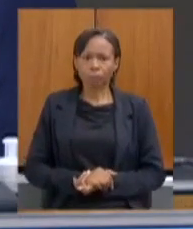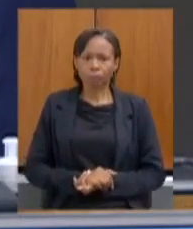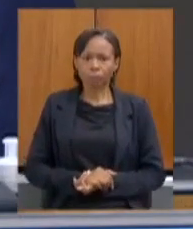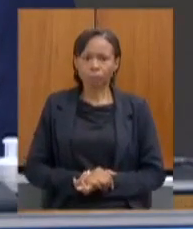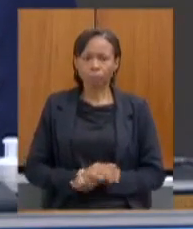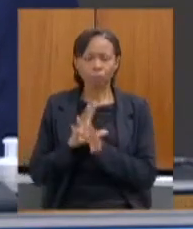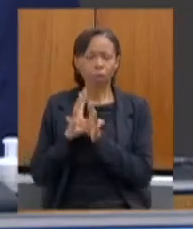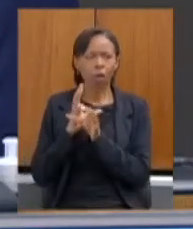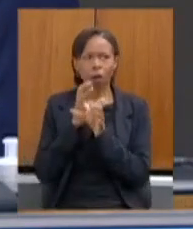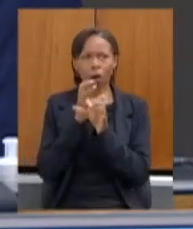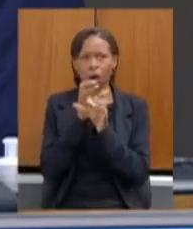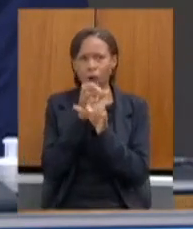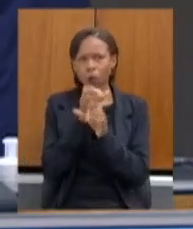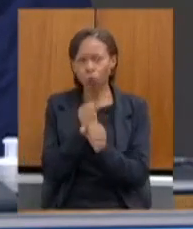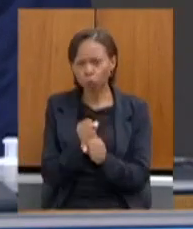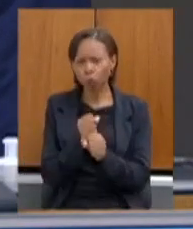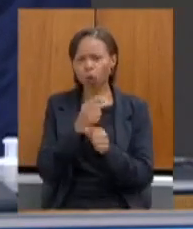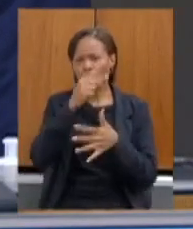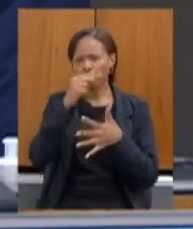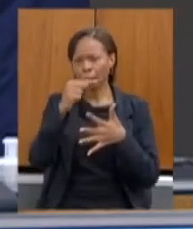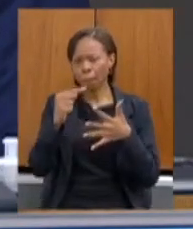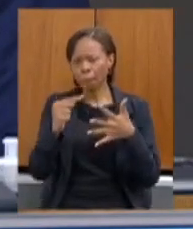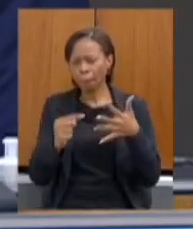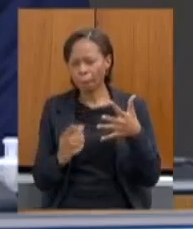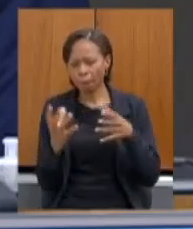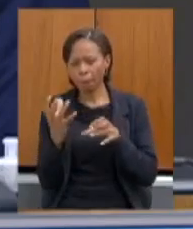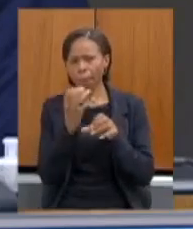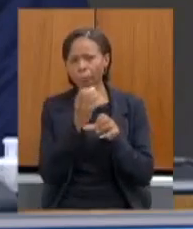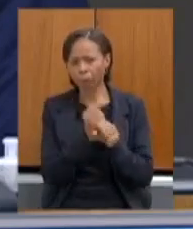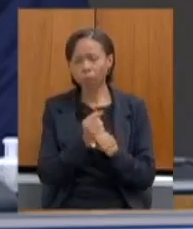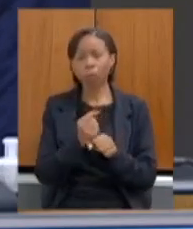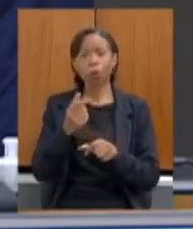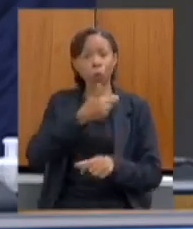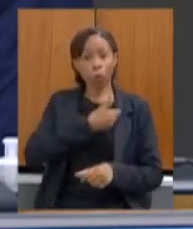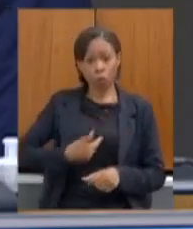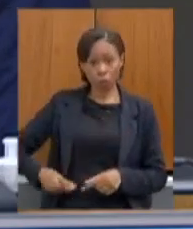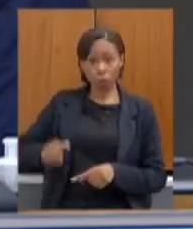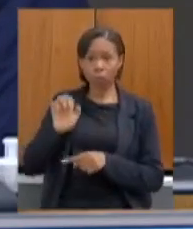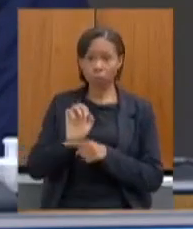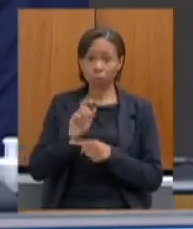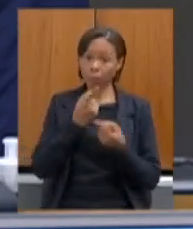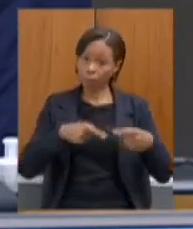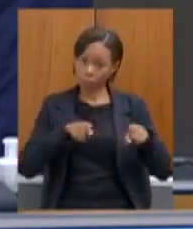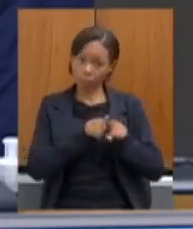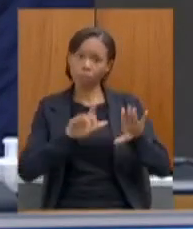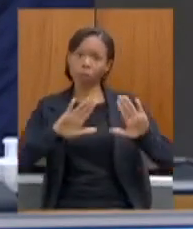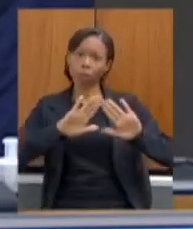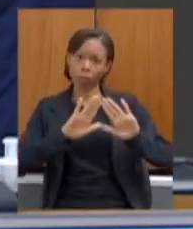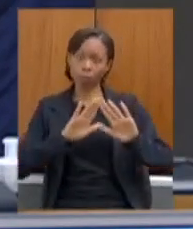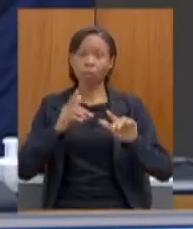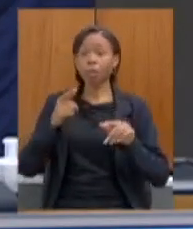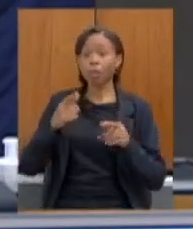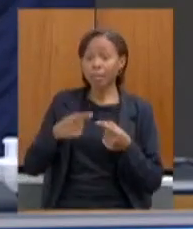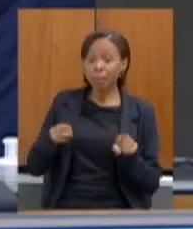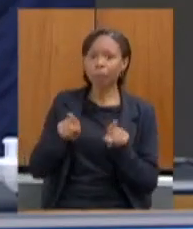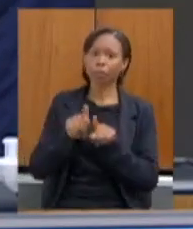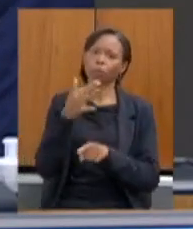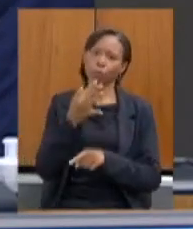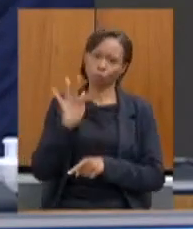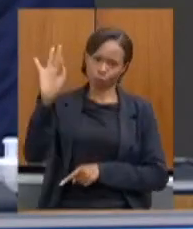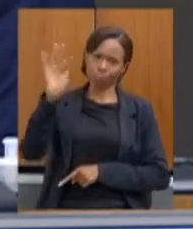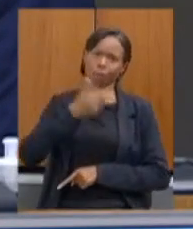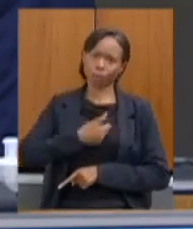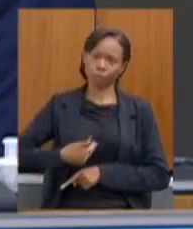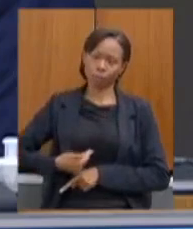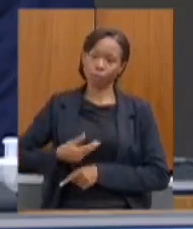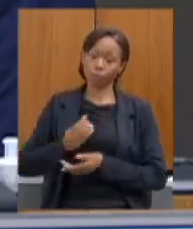Somando isso tudo, o governo estadual, em parceria com a Assembleia Legislativa e também com o governo federal, destinamos R